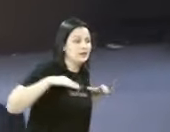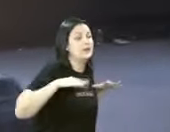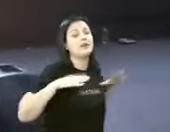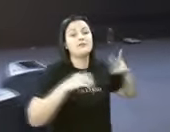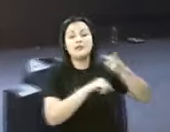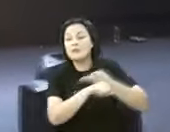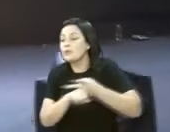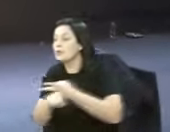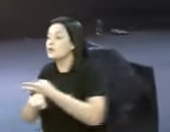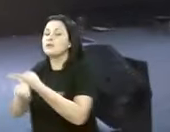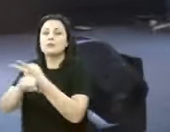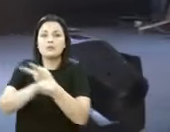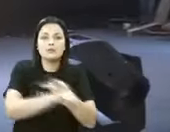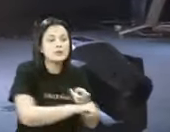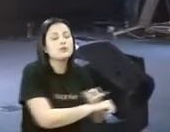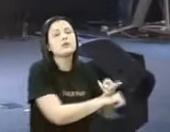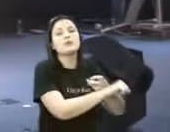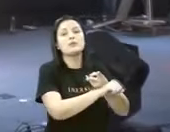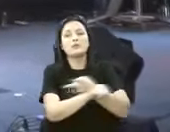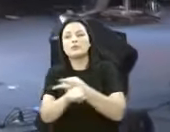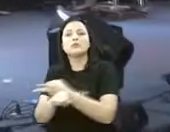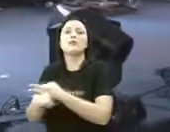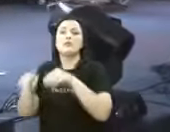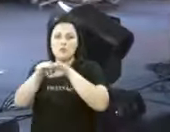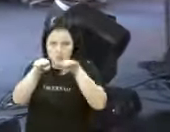Pega uma brasa viva do altar.